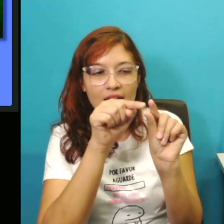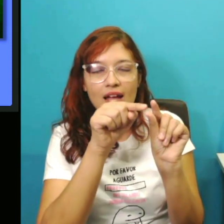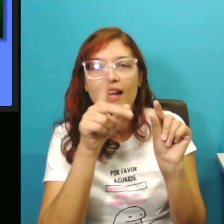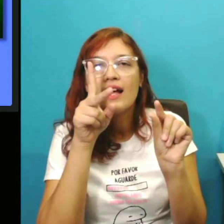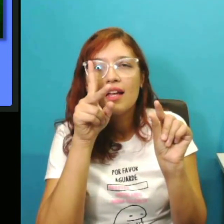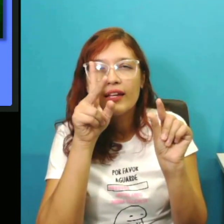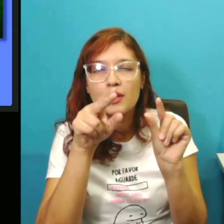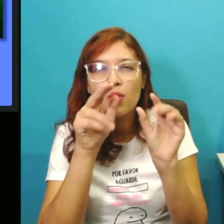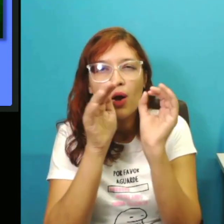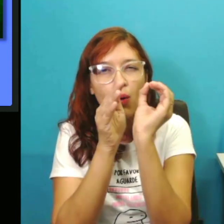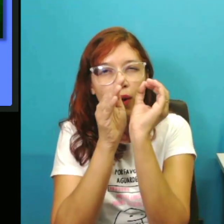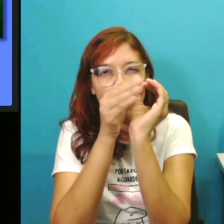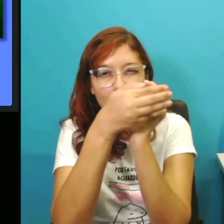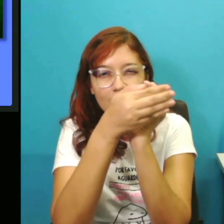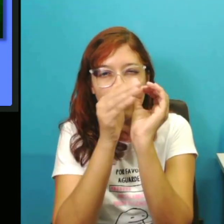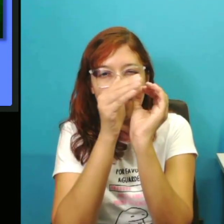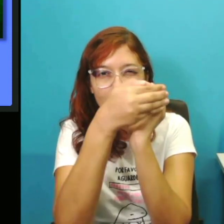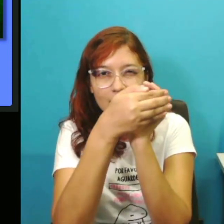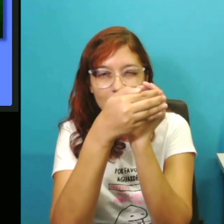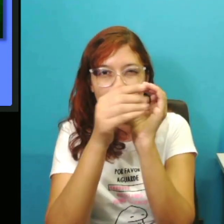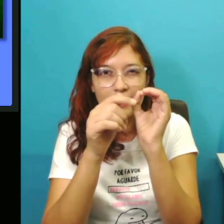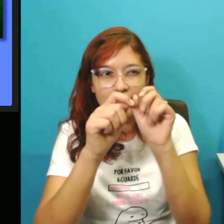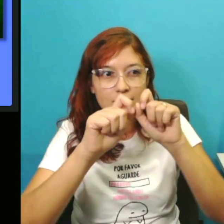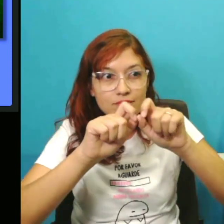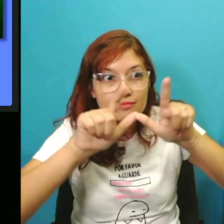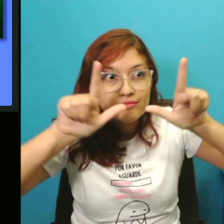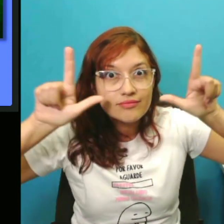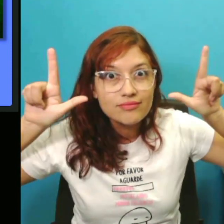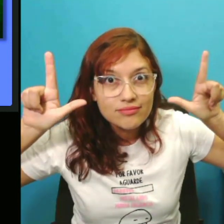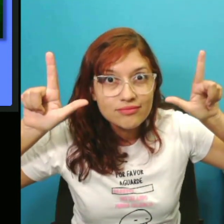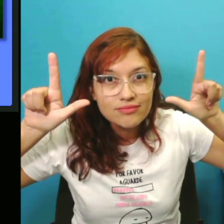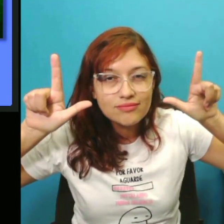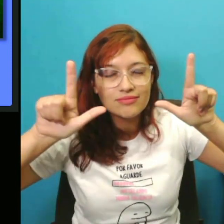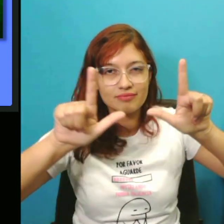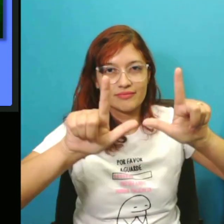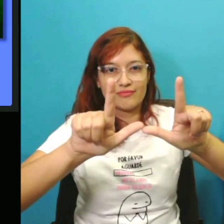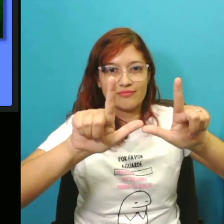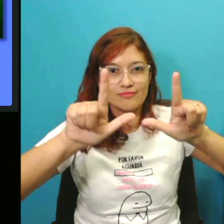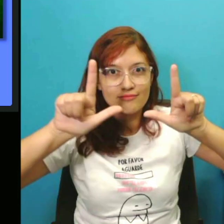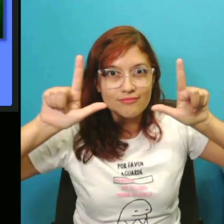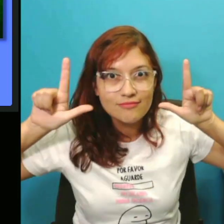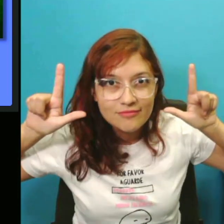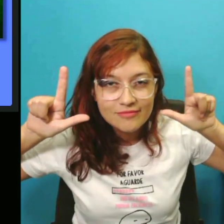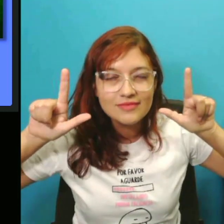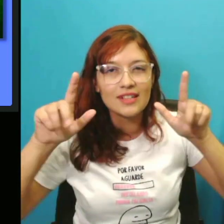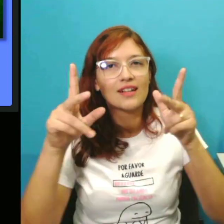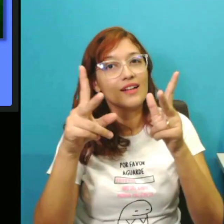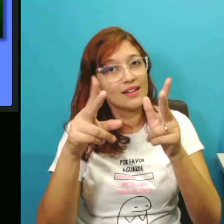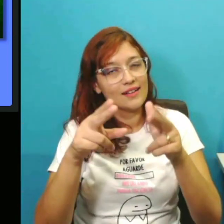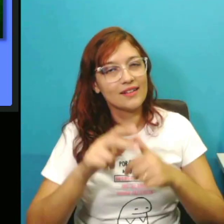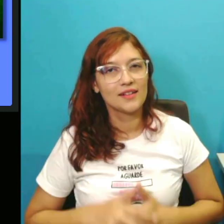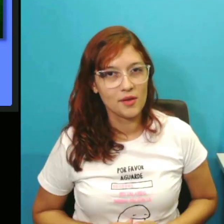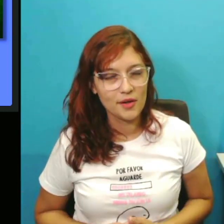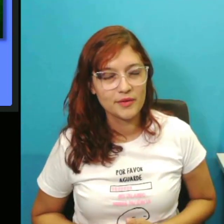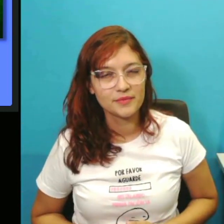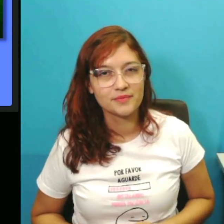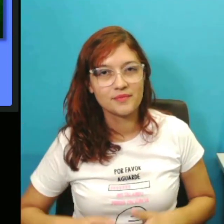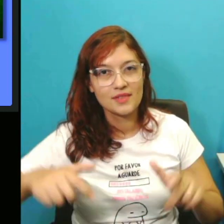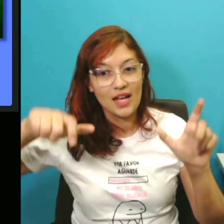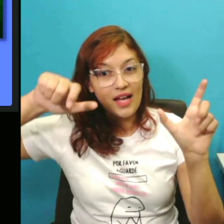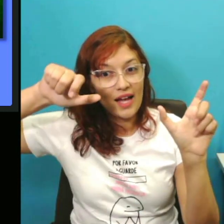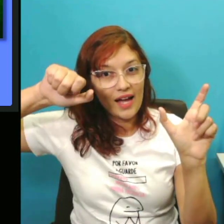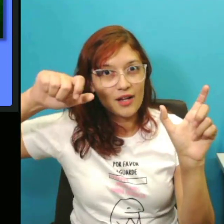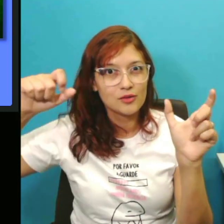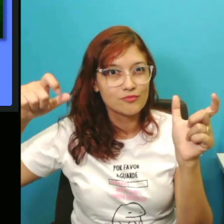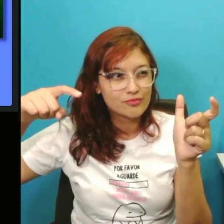gota de água, porque aquela gota de água vai funcionar como uma lente e